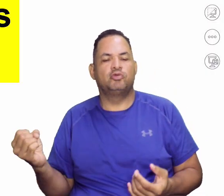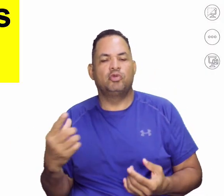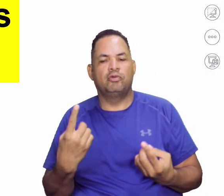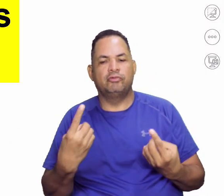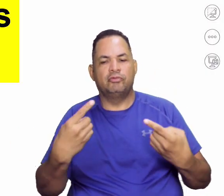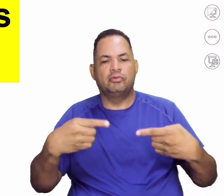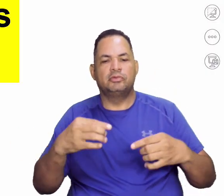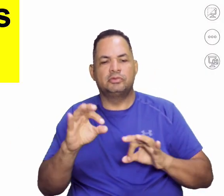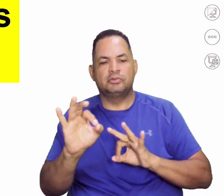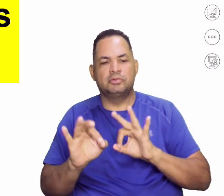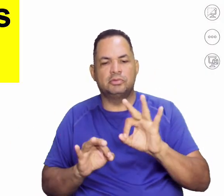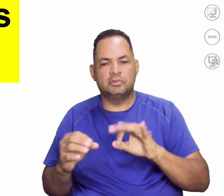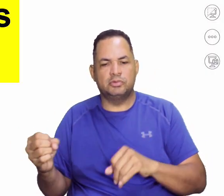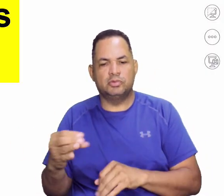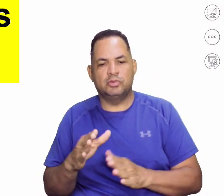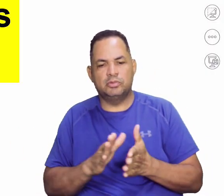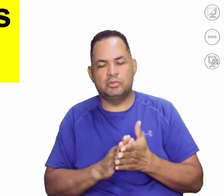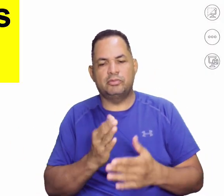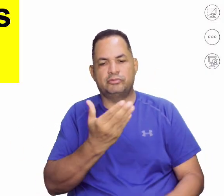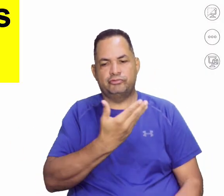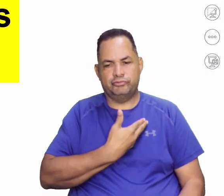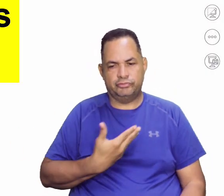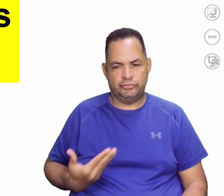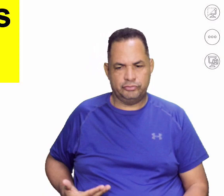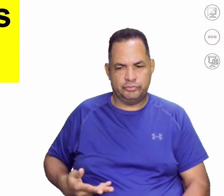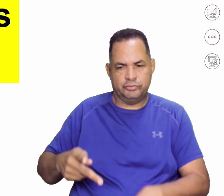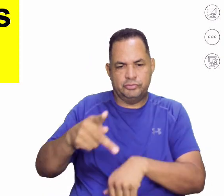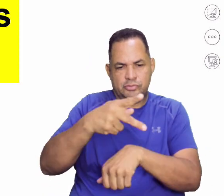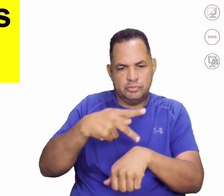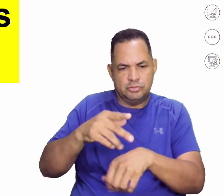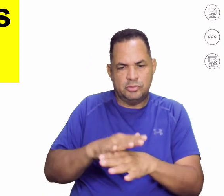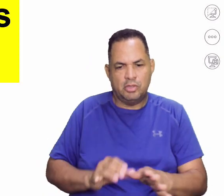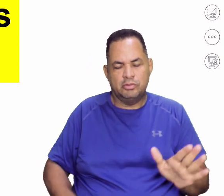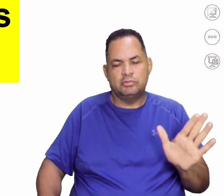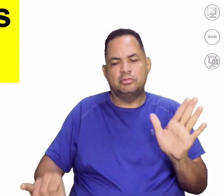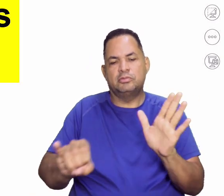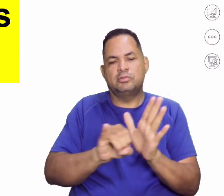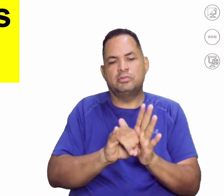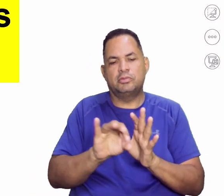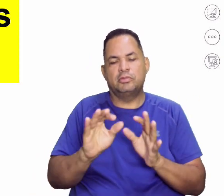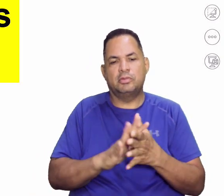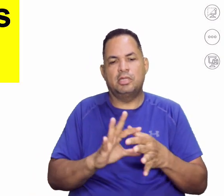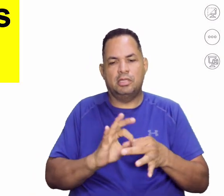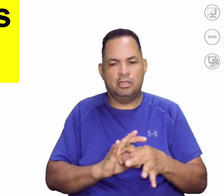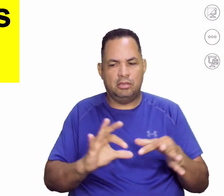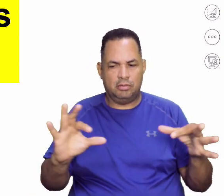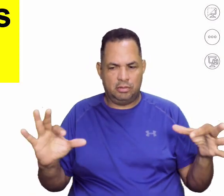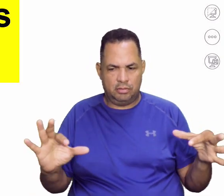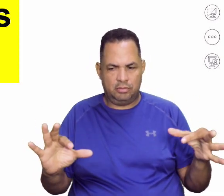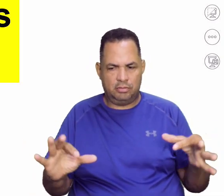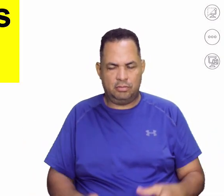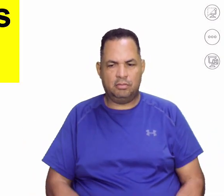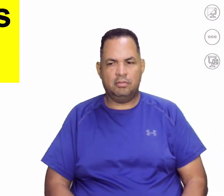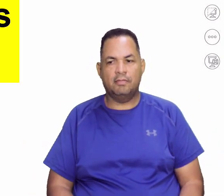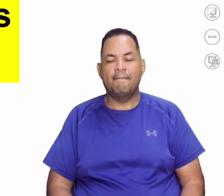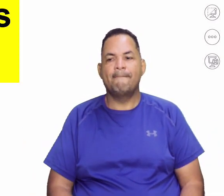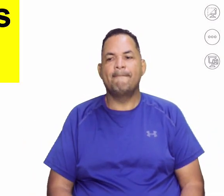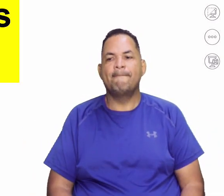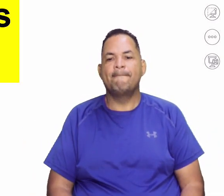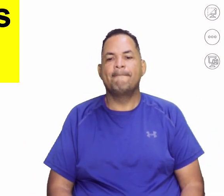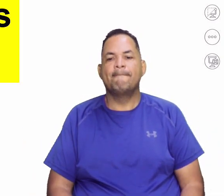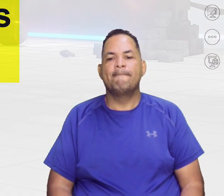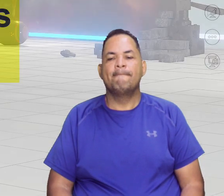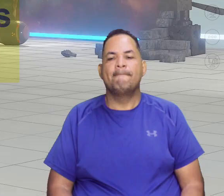desafios de construir novos estados, novas identidades e novas formas de liberdade.